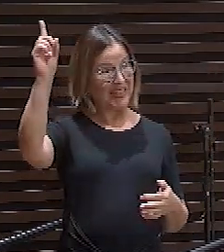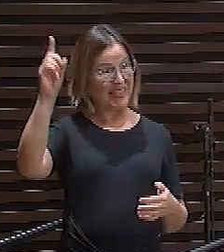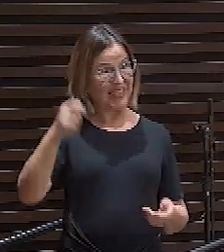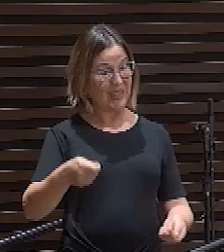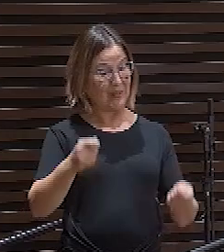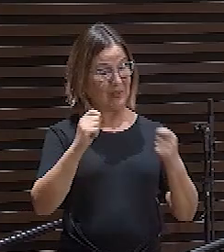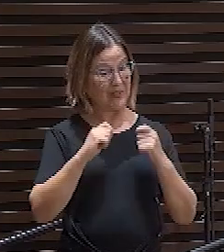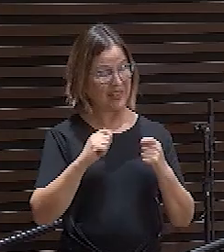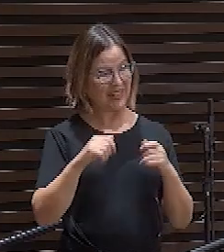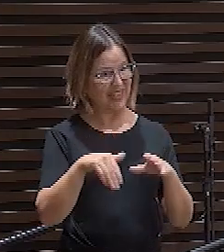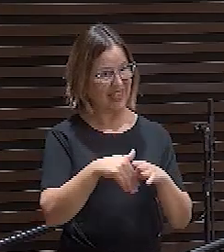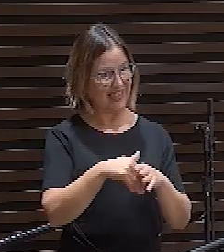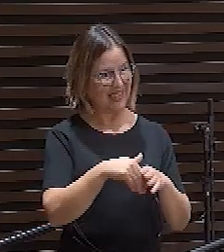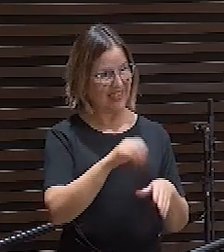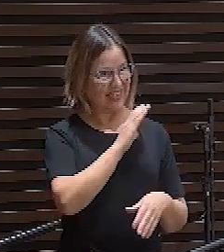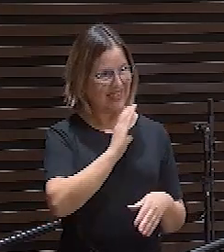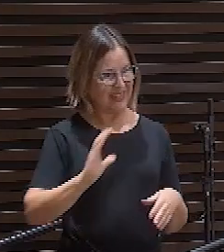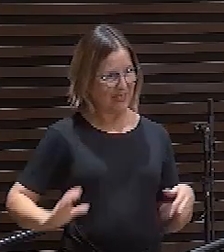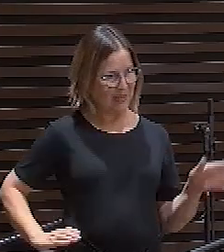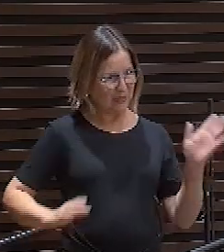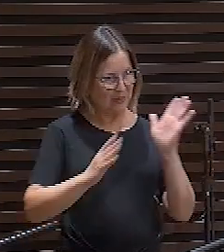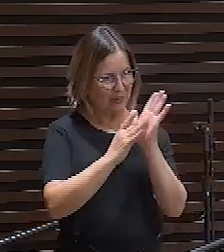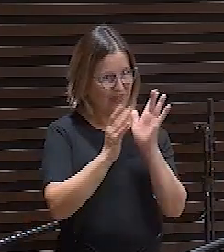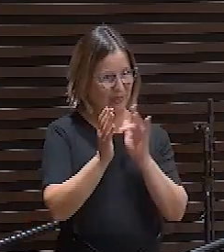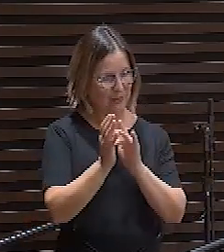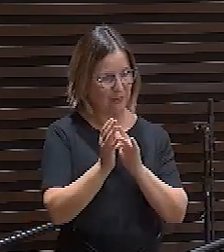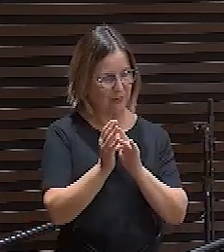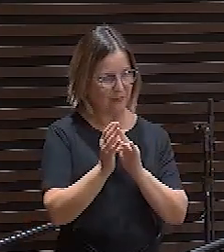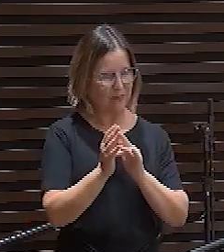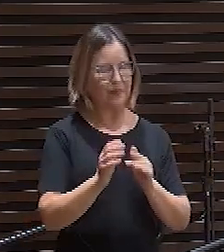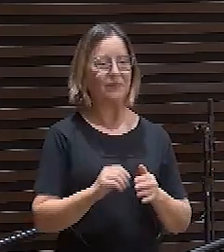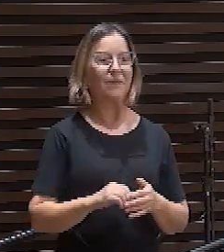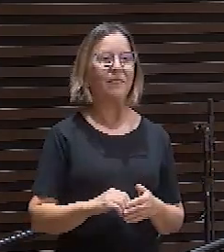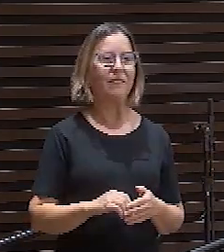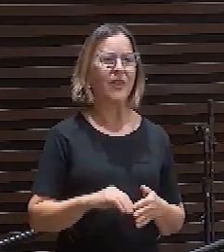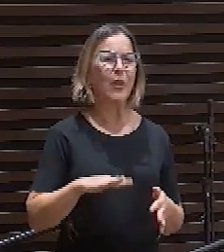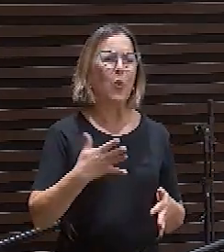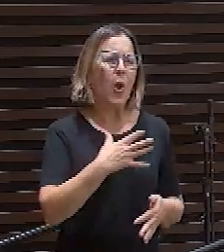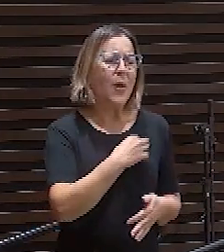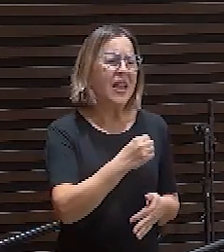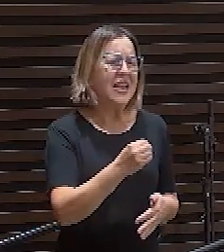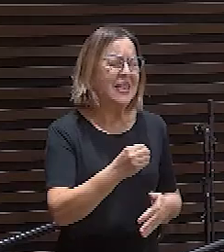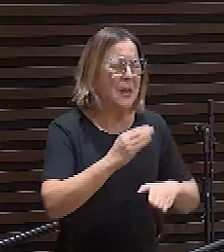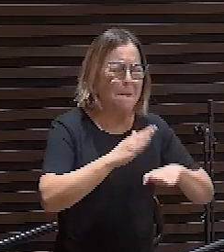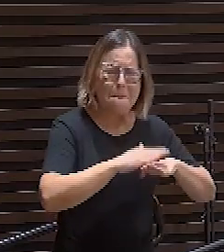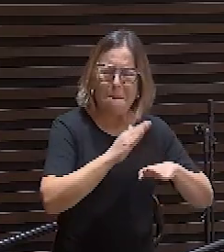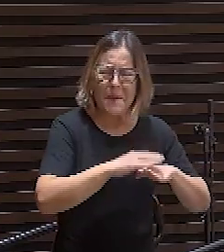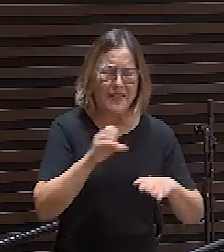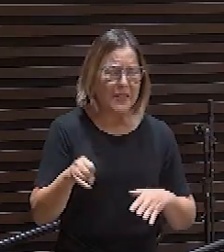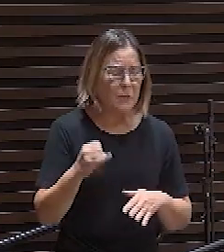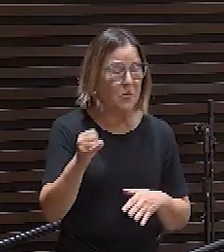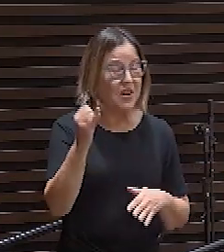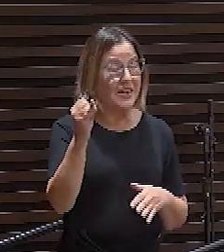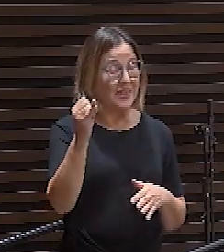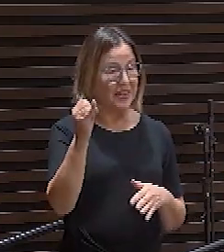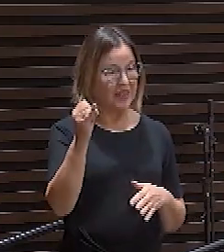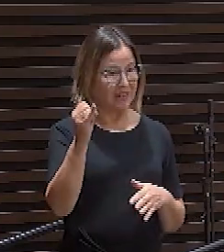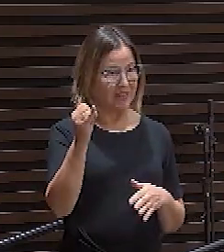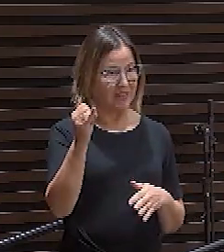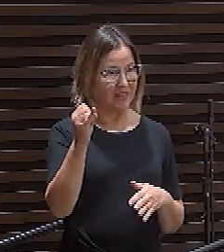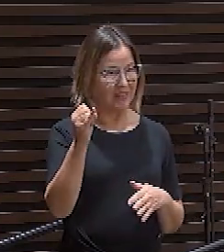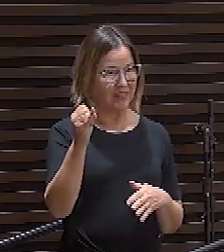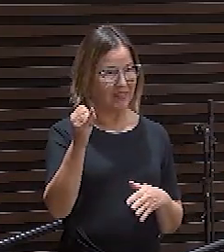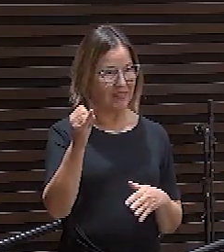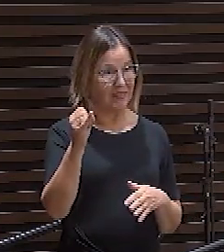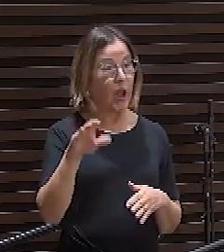é a herança mais importante que nós queremos deixar para as novas gerações? Qual